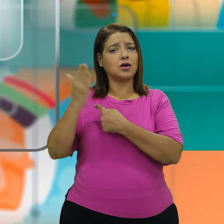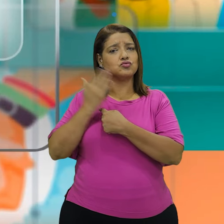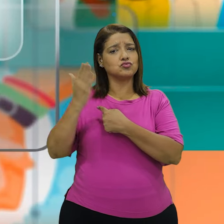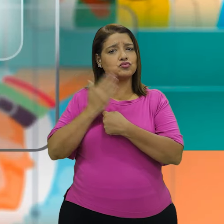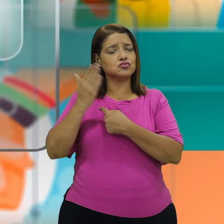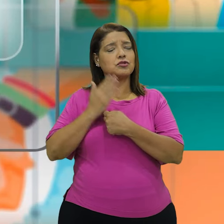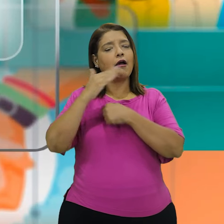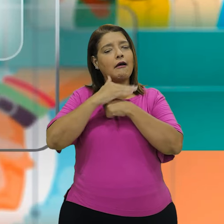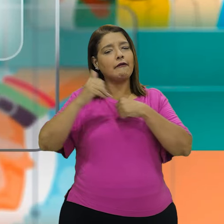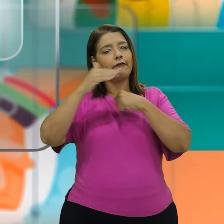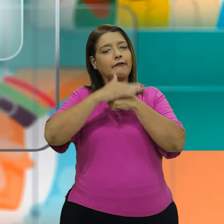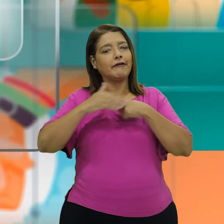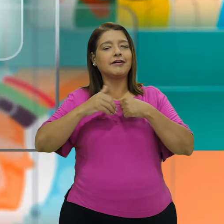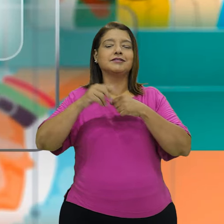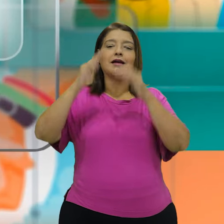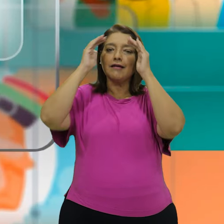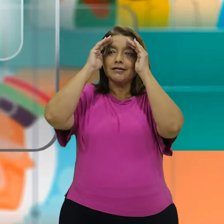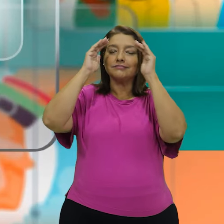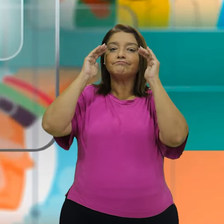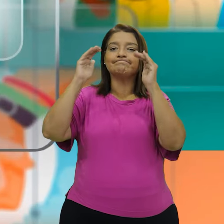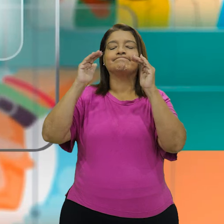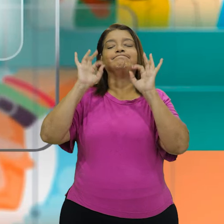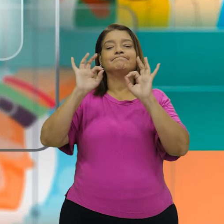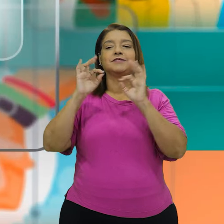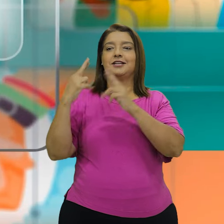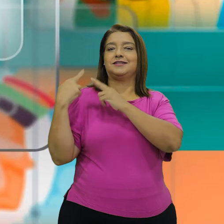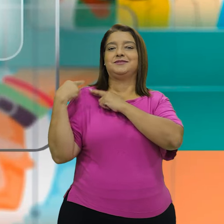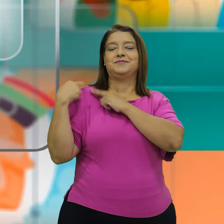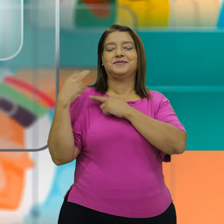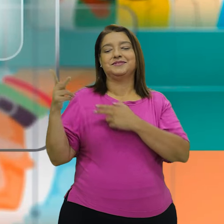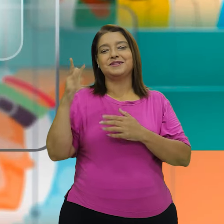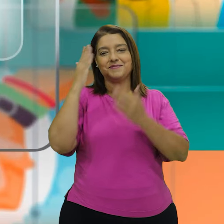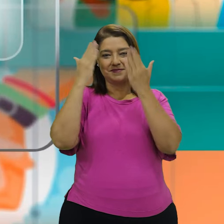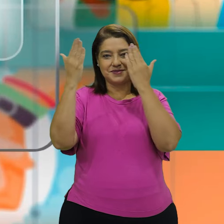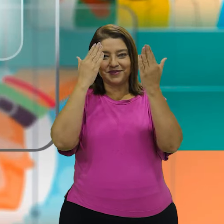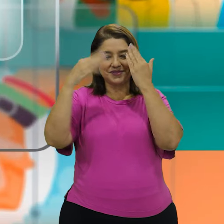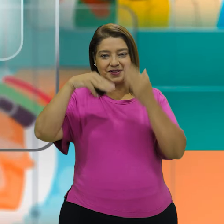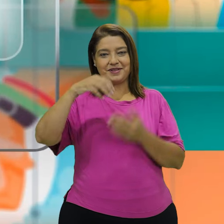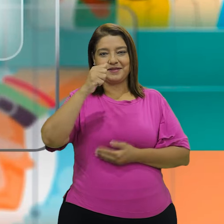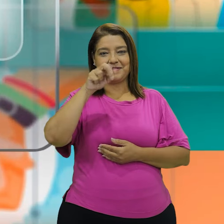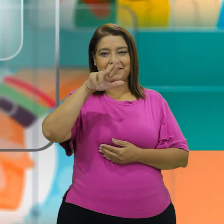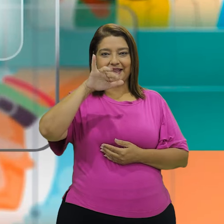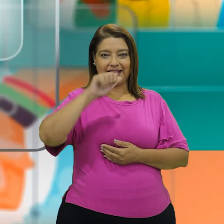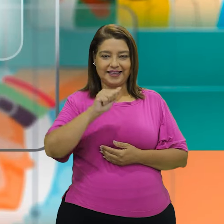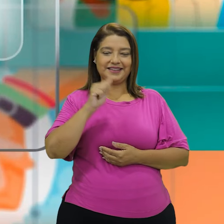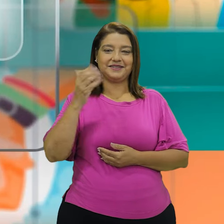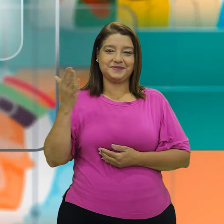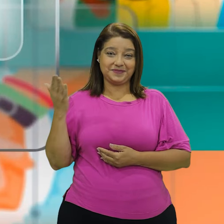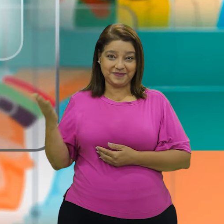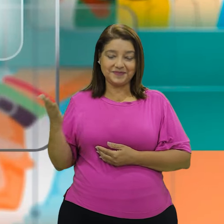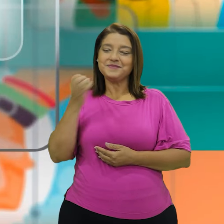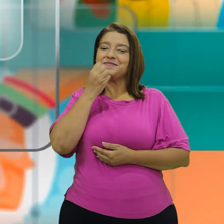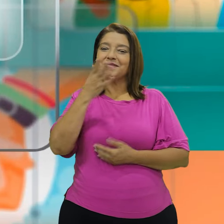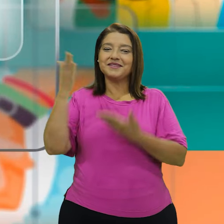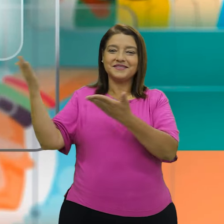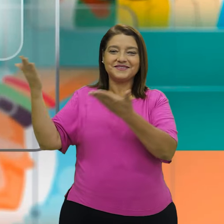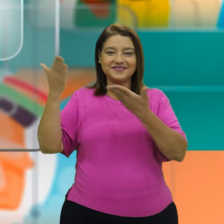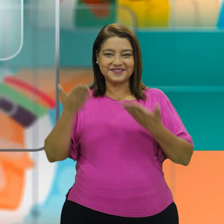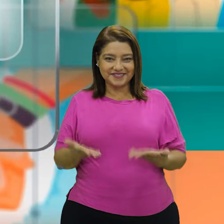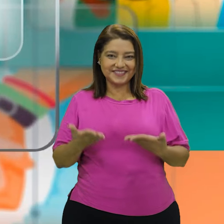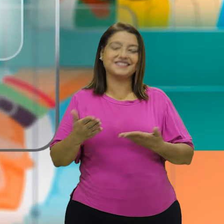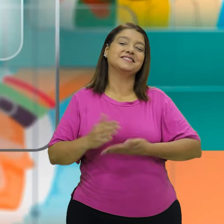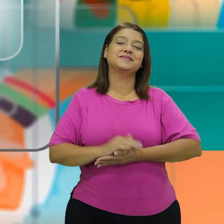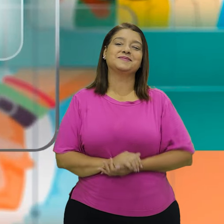contribuído de forma tão carinhosa e responsável, a psicóloga Maria Eduarda Nogueira. Seja bem-vinda